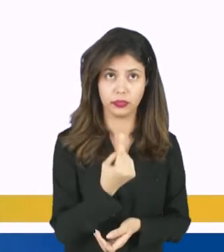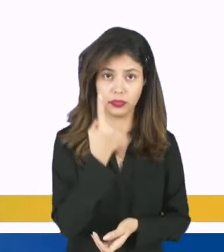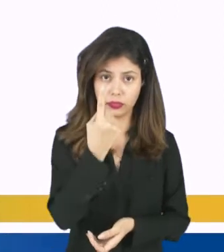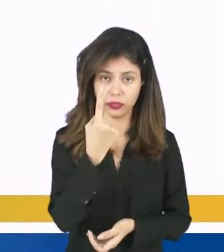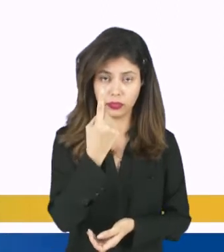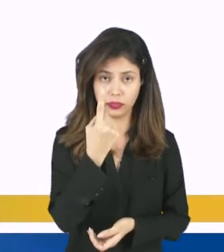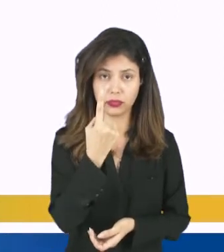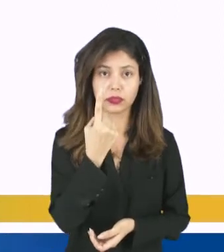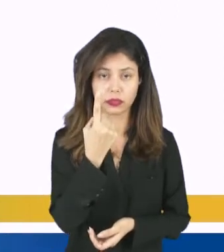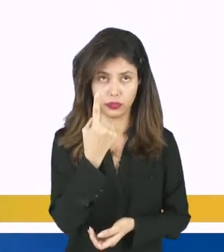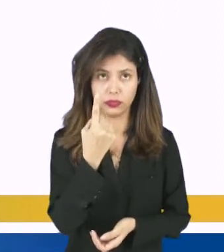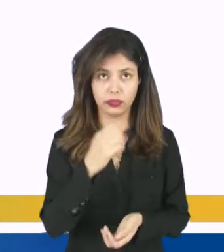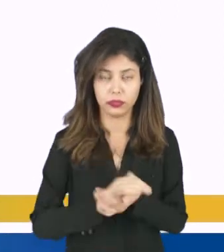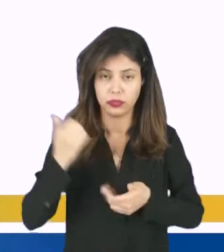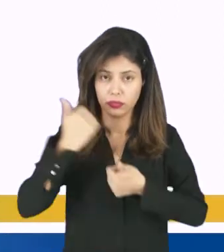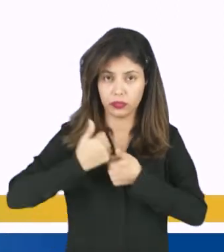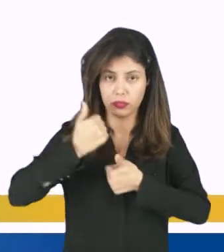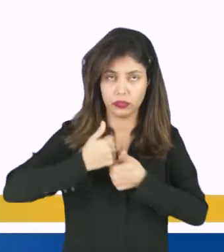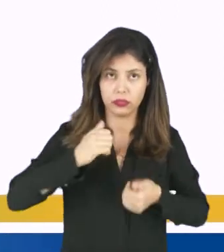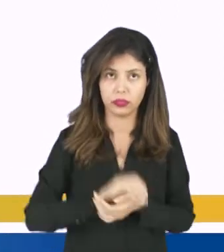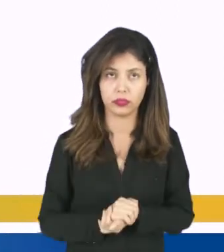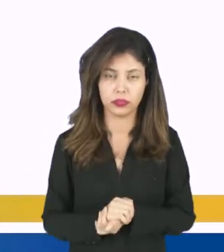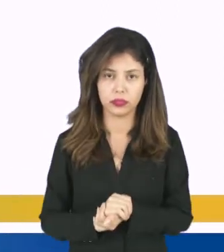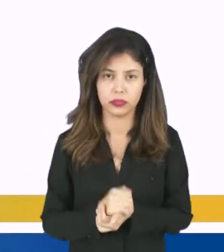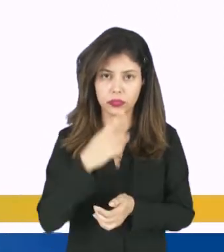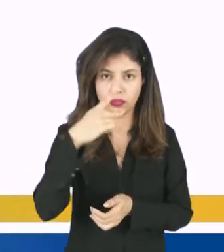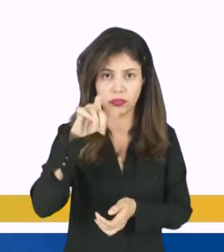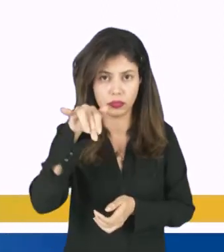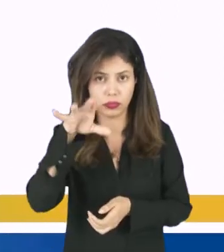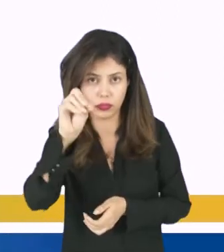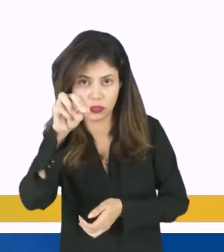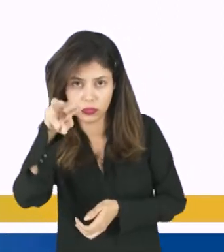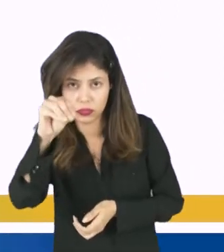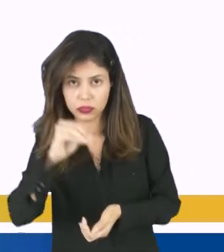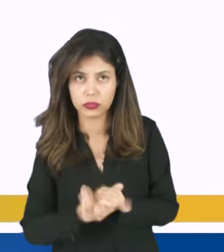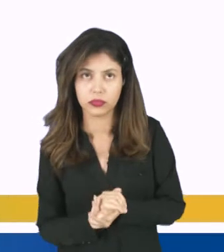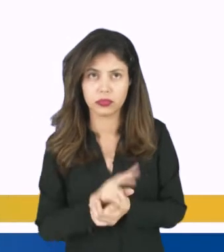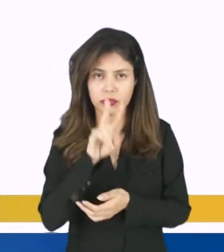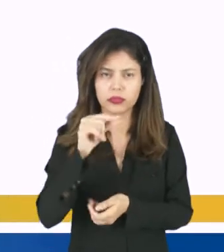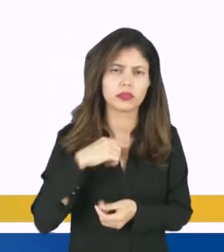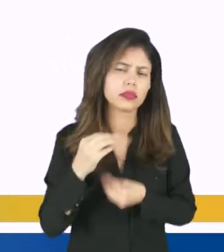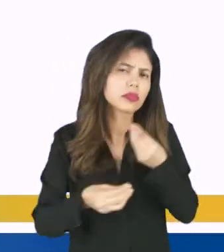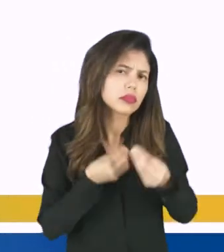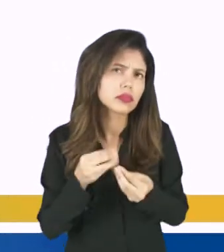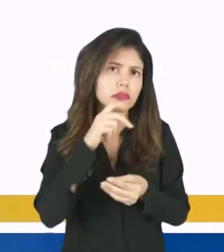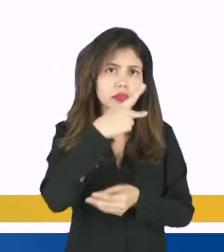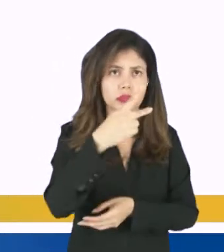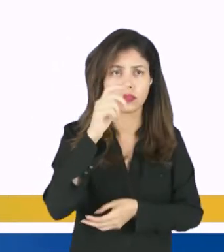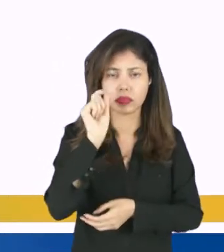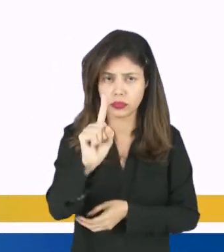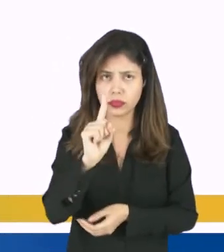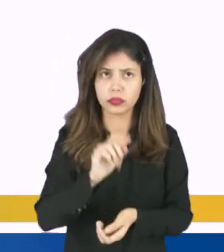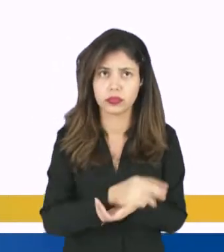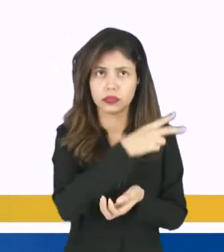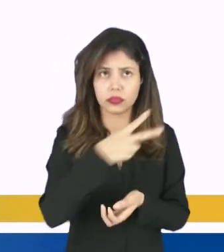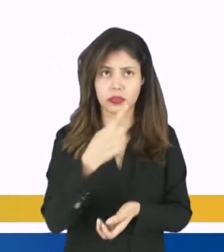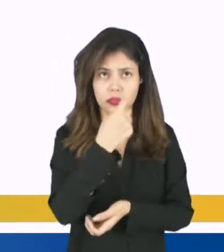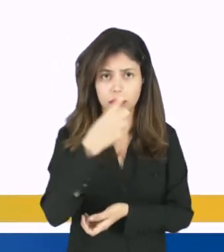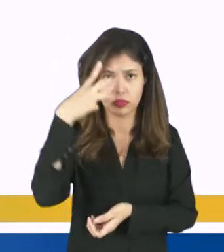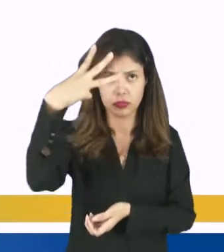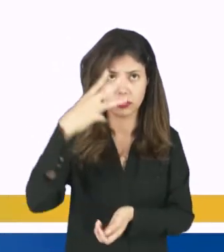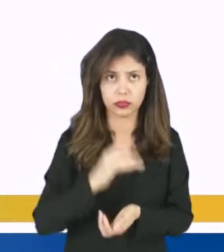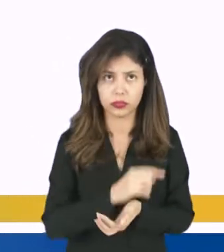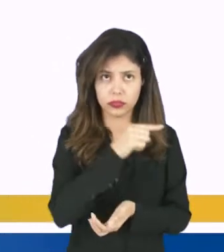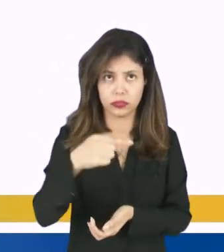do tipo x menos a, nós encontramos um quociente q de x e um resto r, que pode